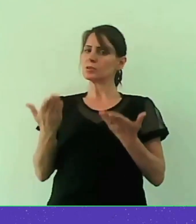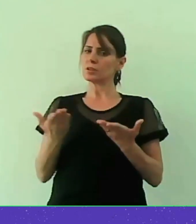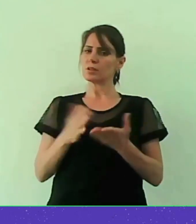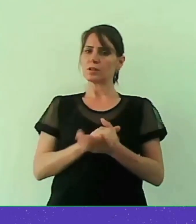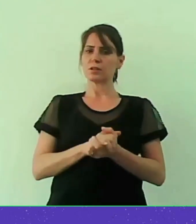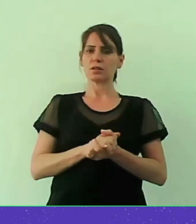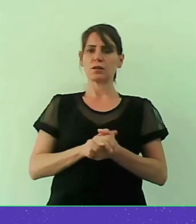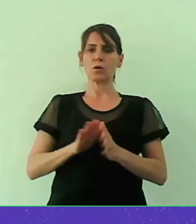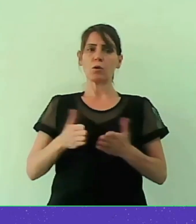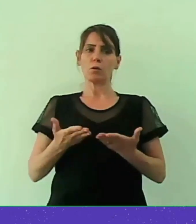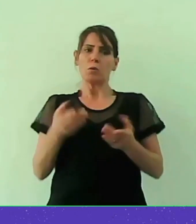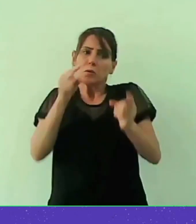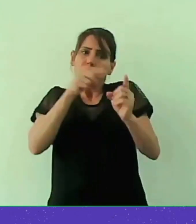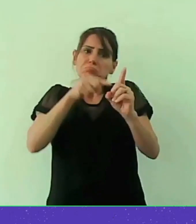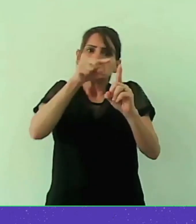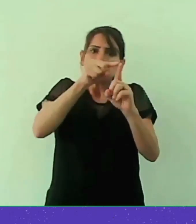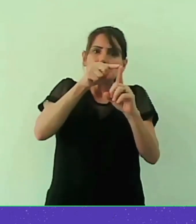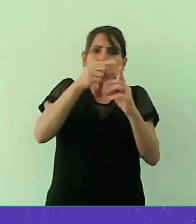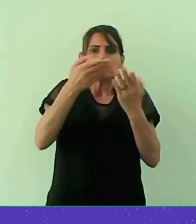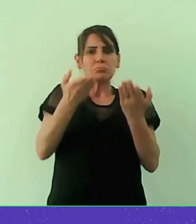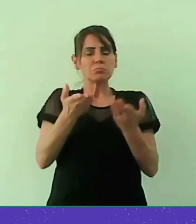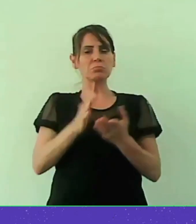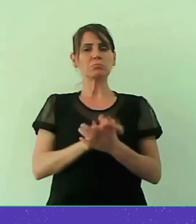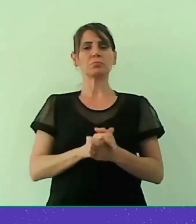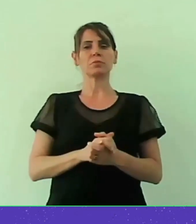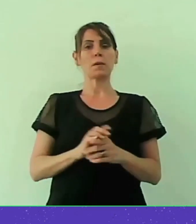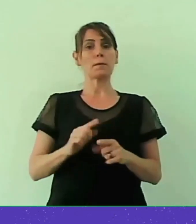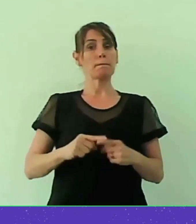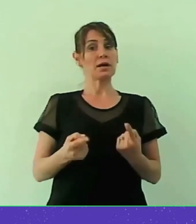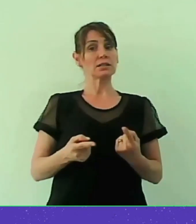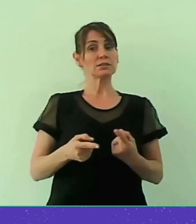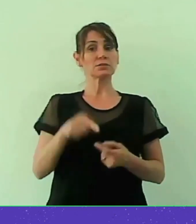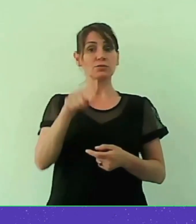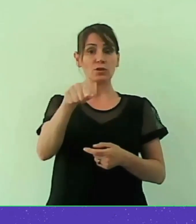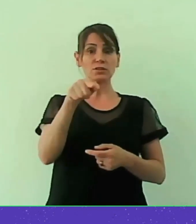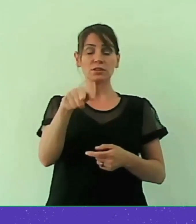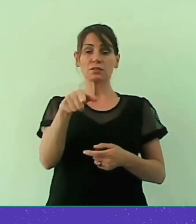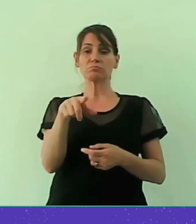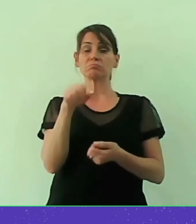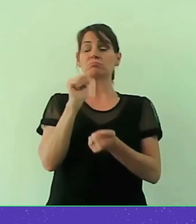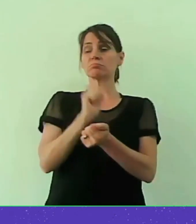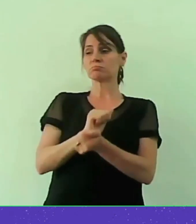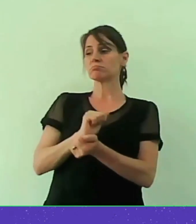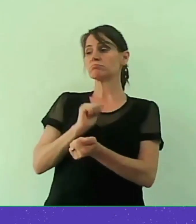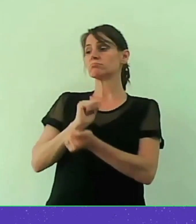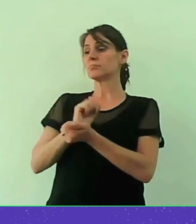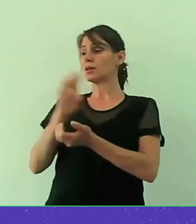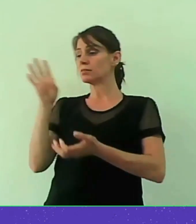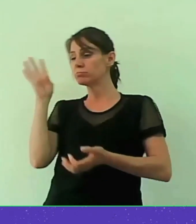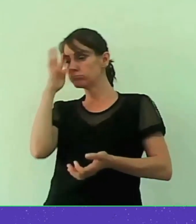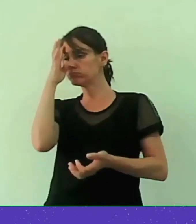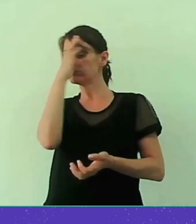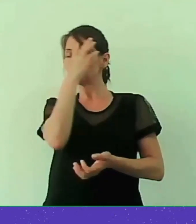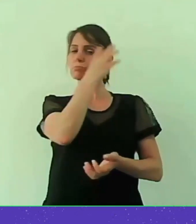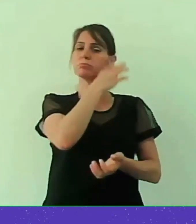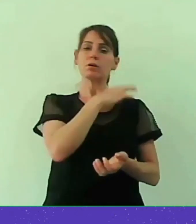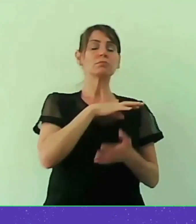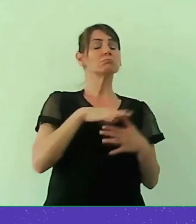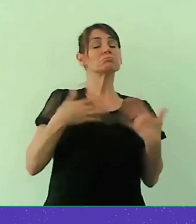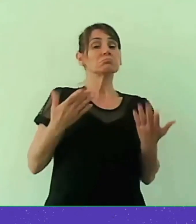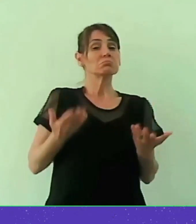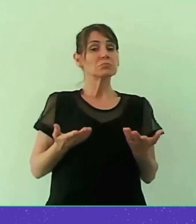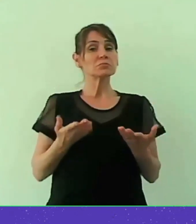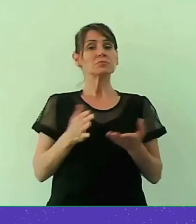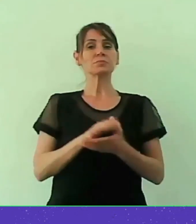ênfase. Mas se você estiver acomodado na situação até agora estabelecida,